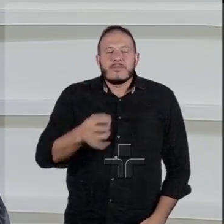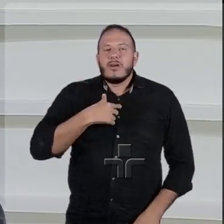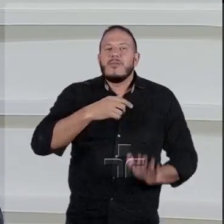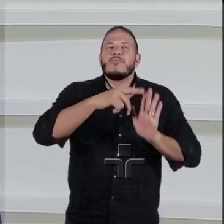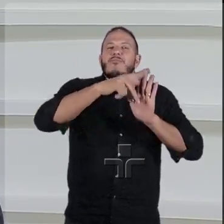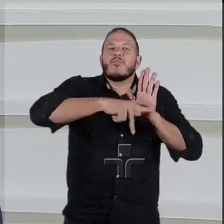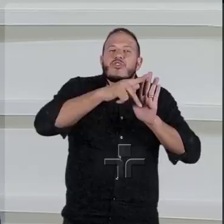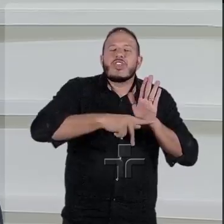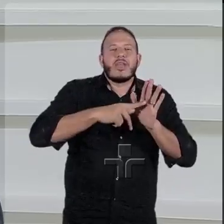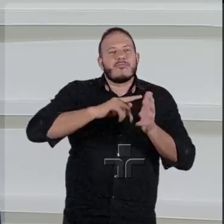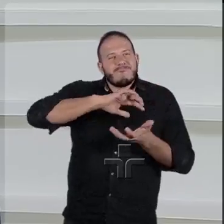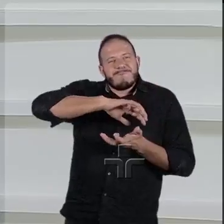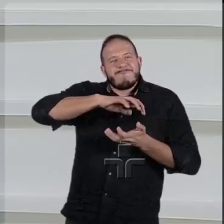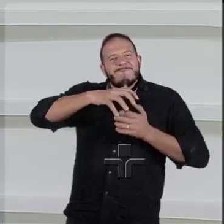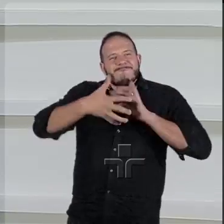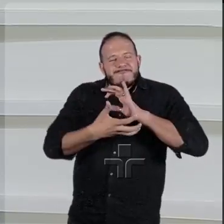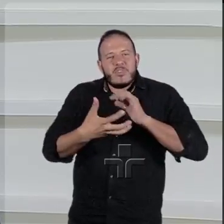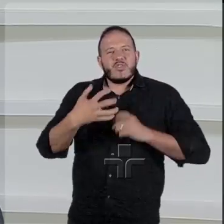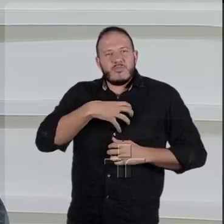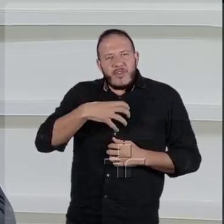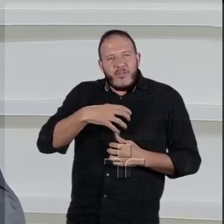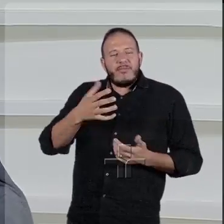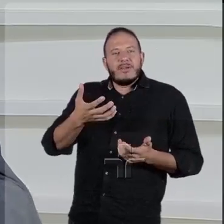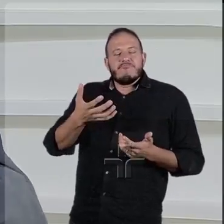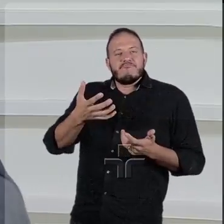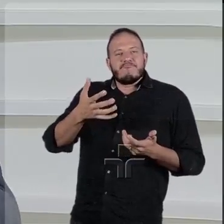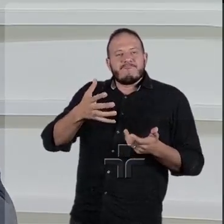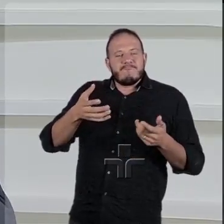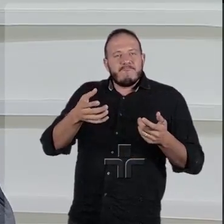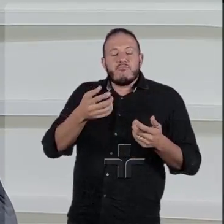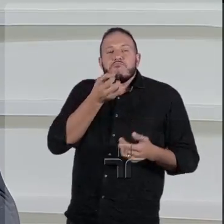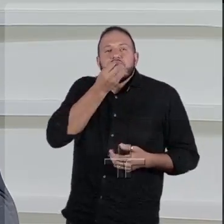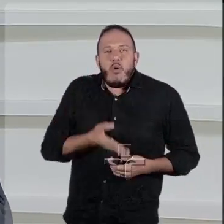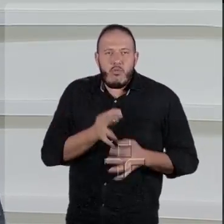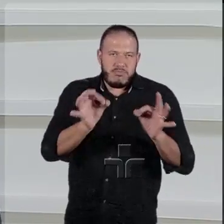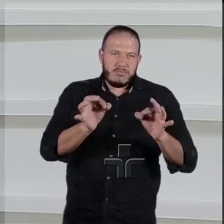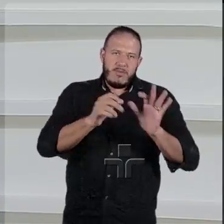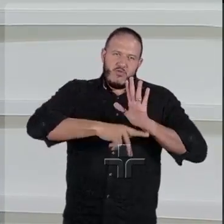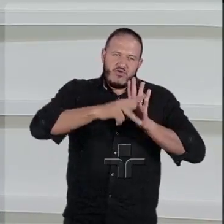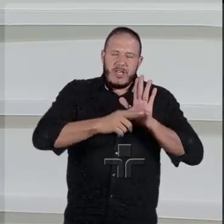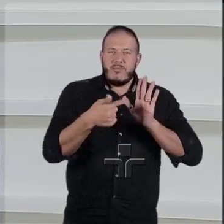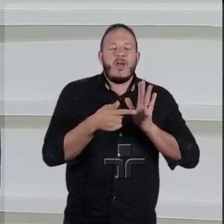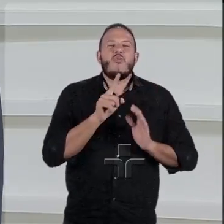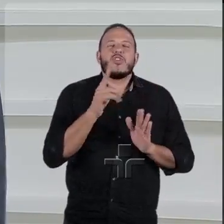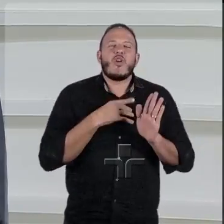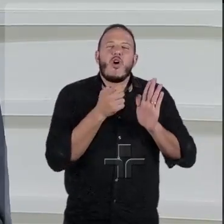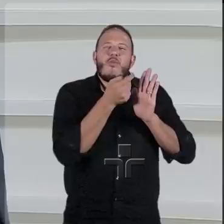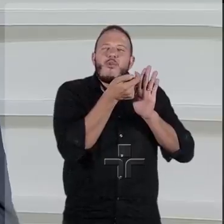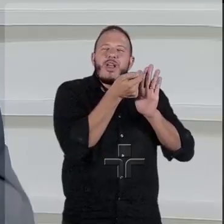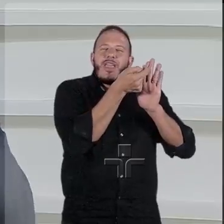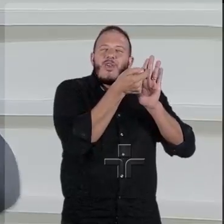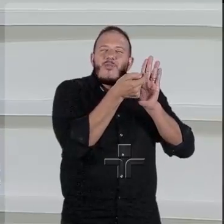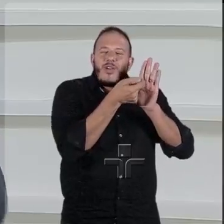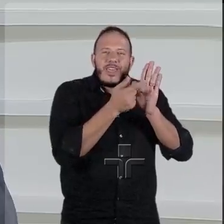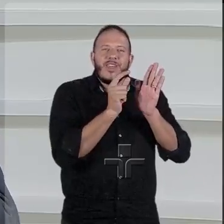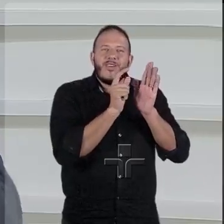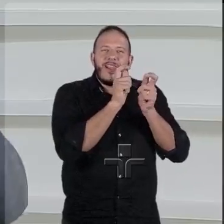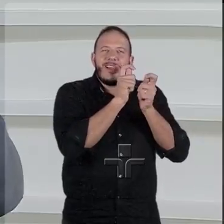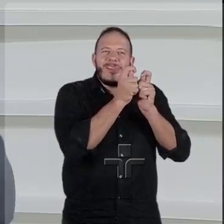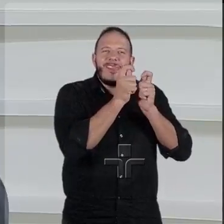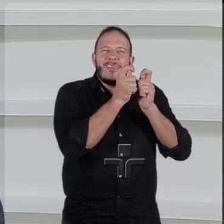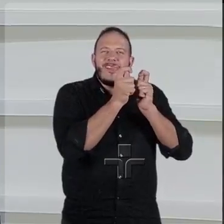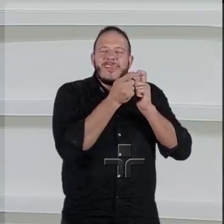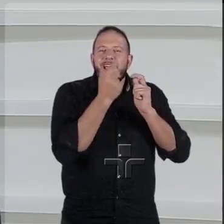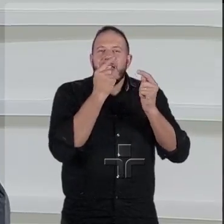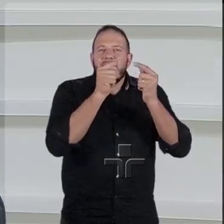de reforma sustentável, isto é, o que seria um bom projeto. Não é só pegar um pouquinho de cada coisa e